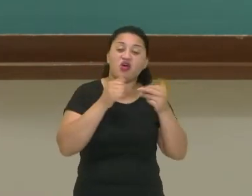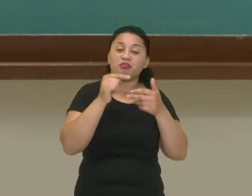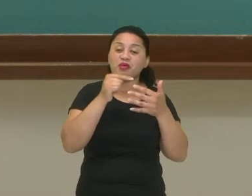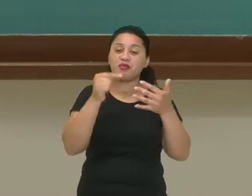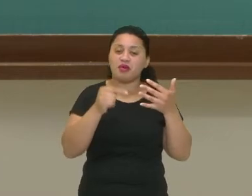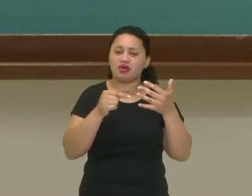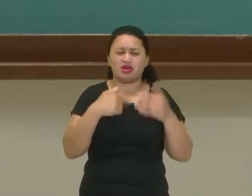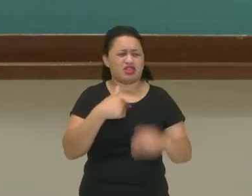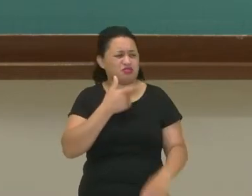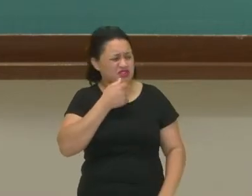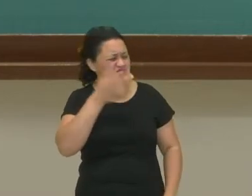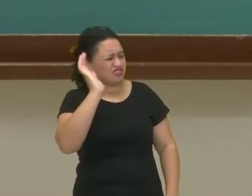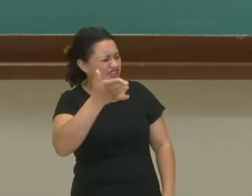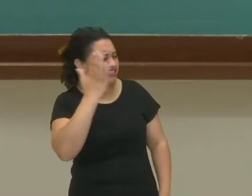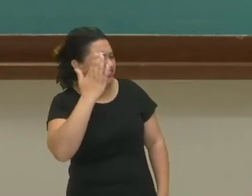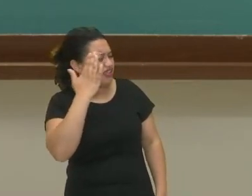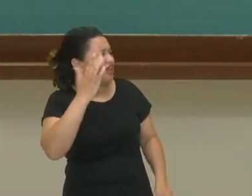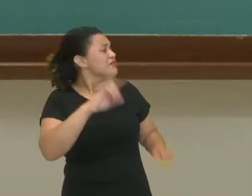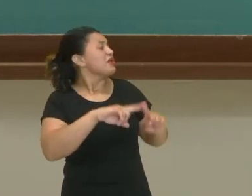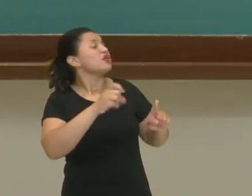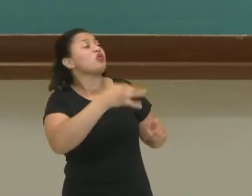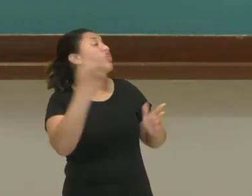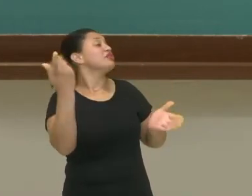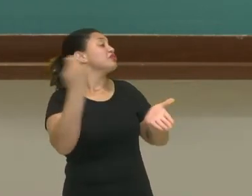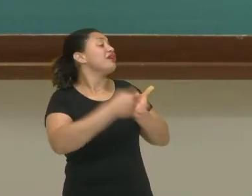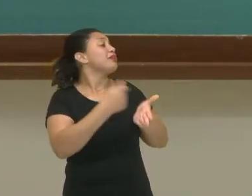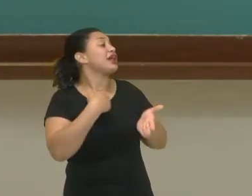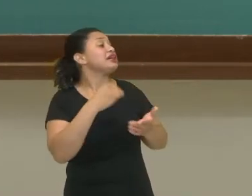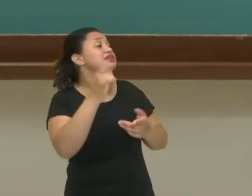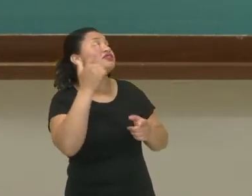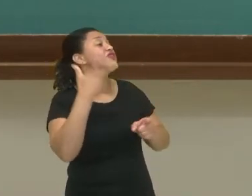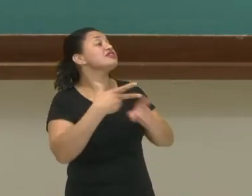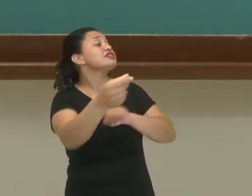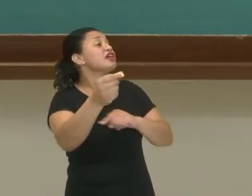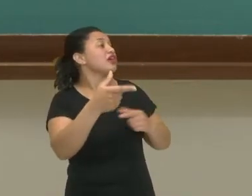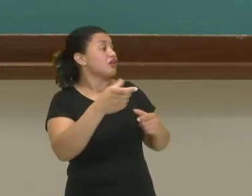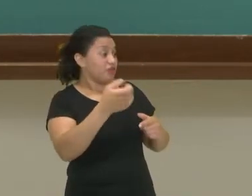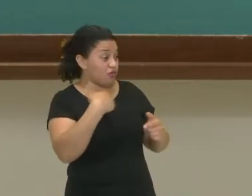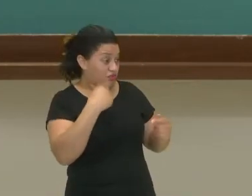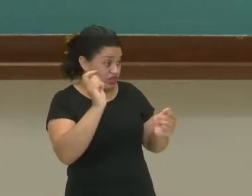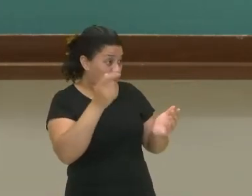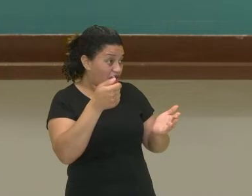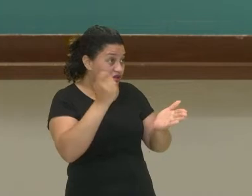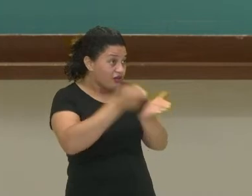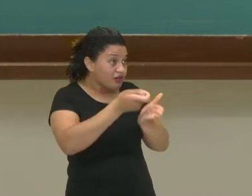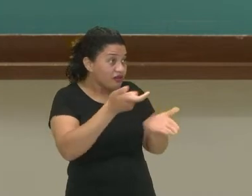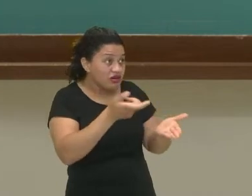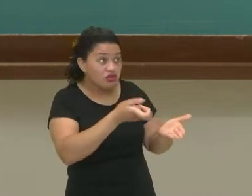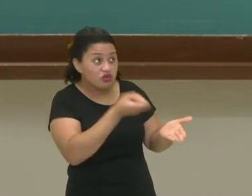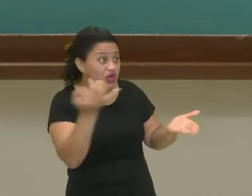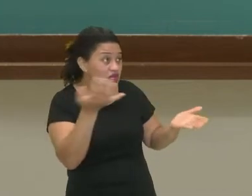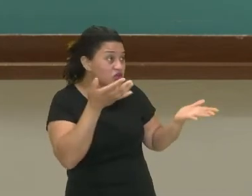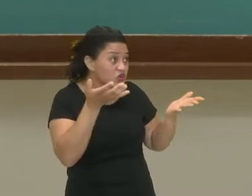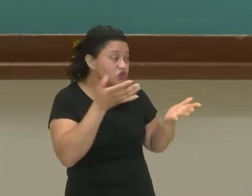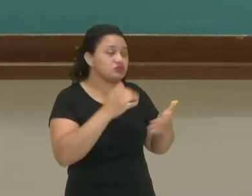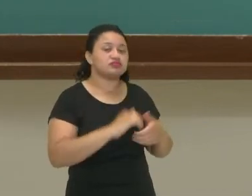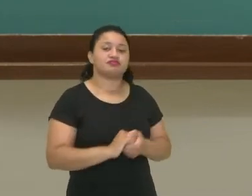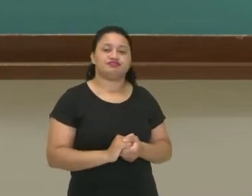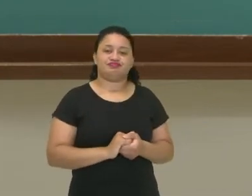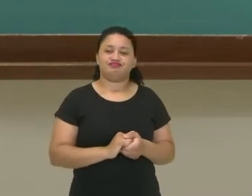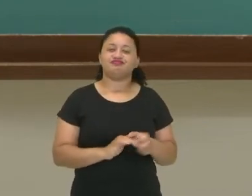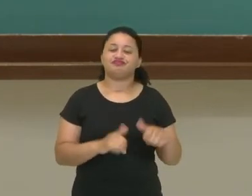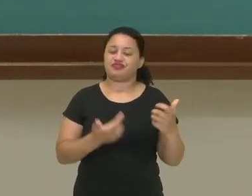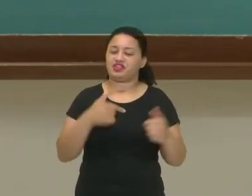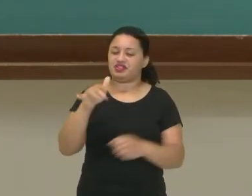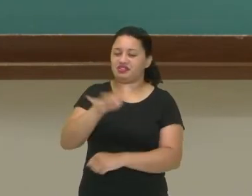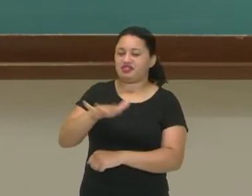cliente falou, isso já sei, eu quero ver o quanto ele vai pagar, né? Para eu poder apostar, para poder jogar. Então vejam que é a situação que ele